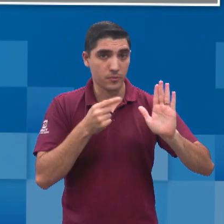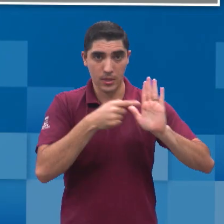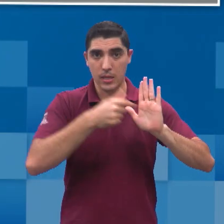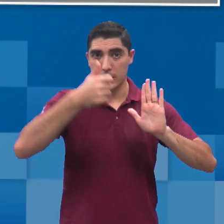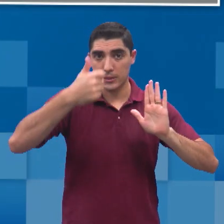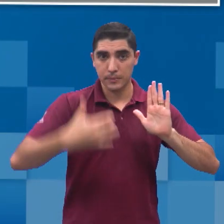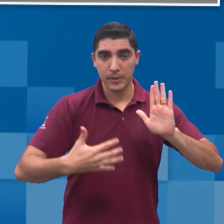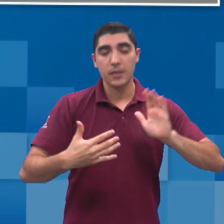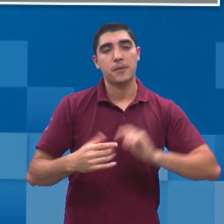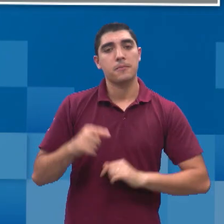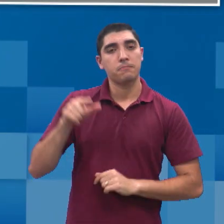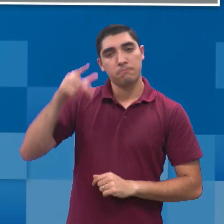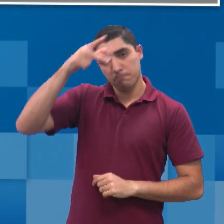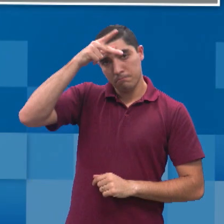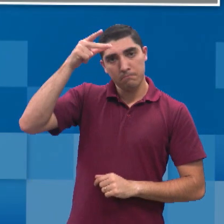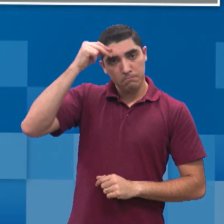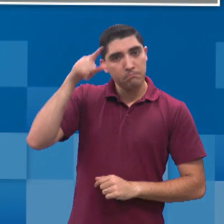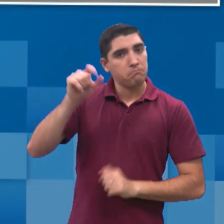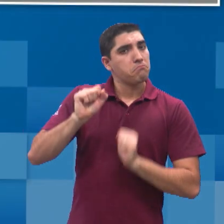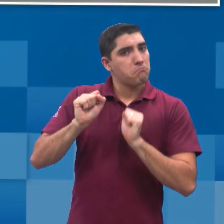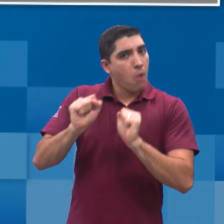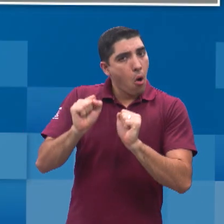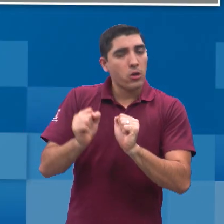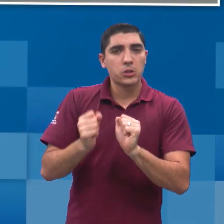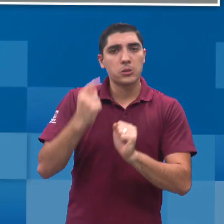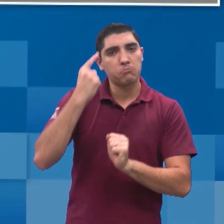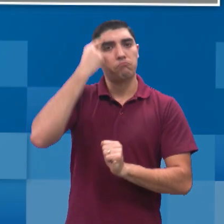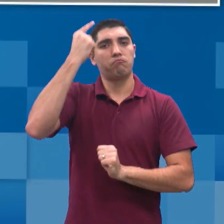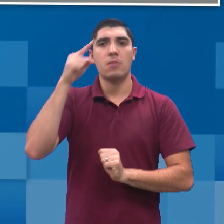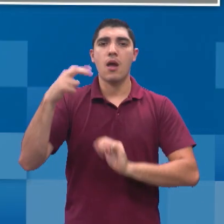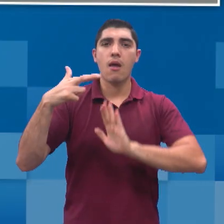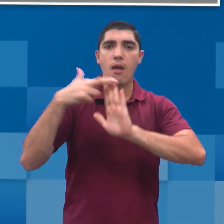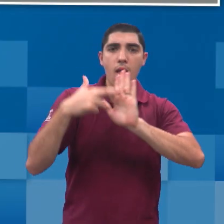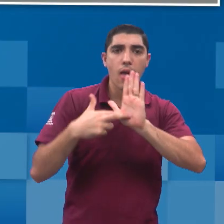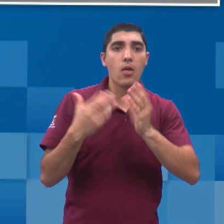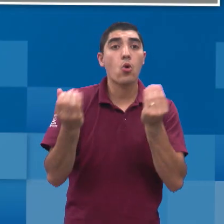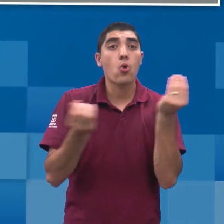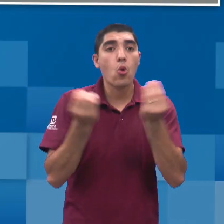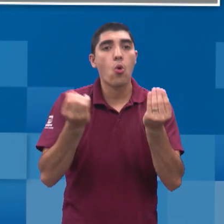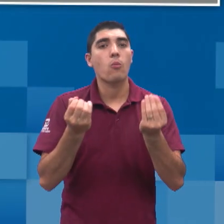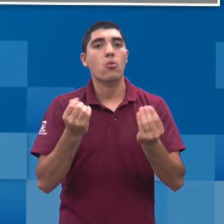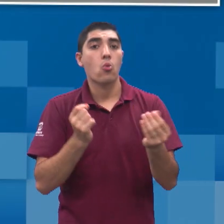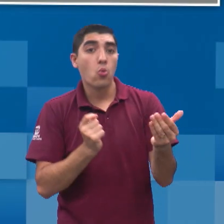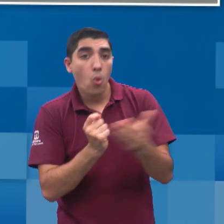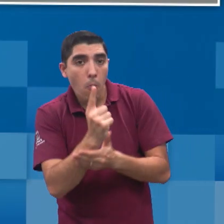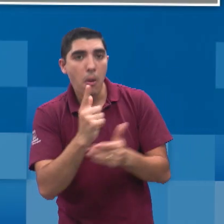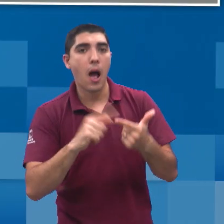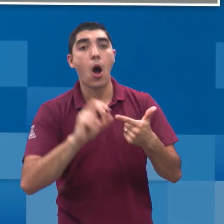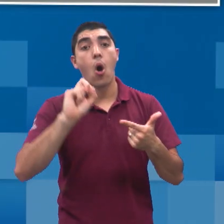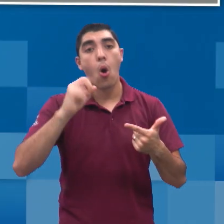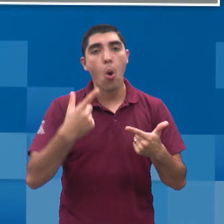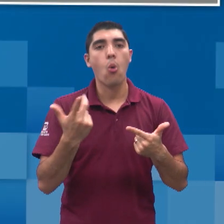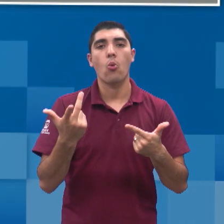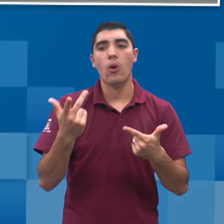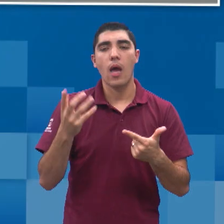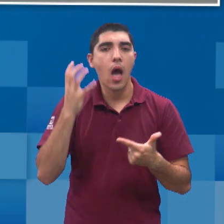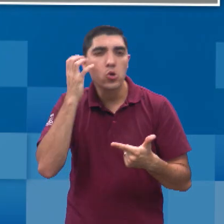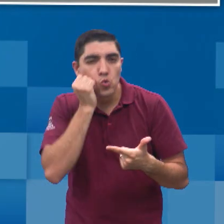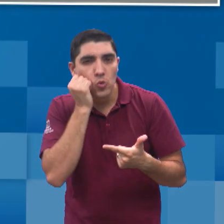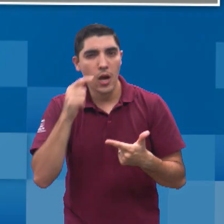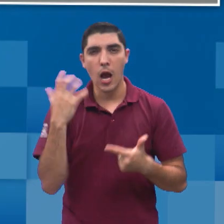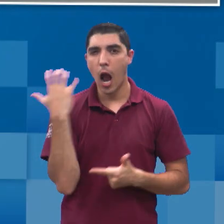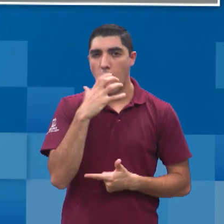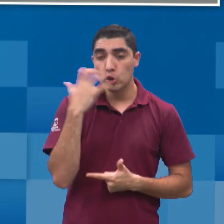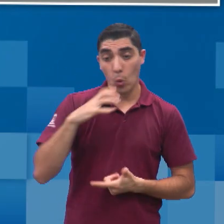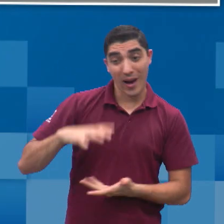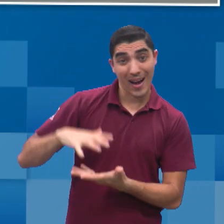Poder Executivo a estabelecer critérios para a aquisição de compra ou adoção de cães de grande porte no